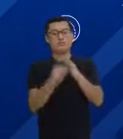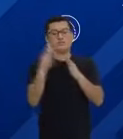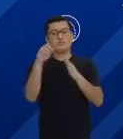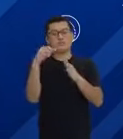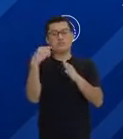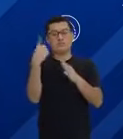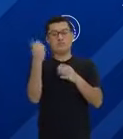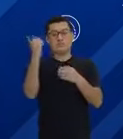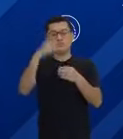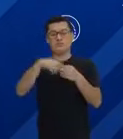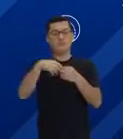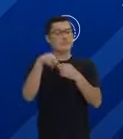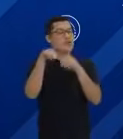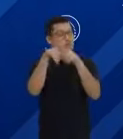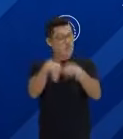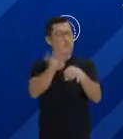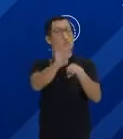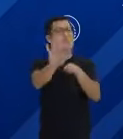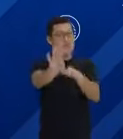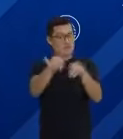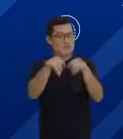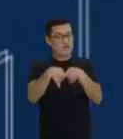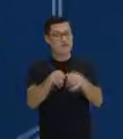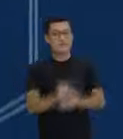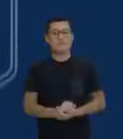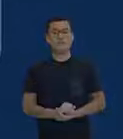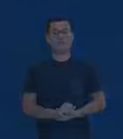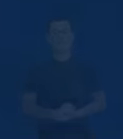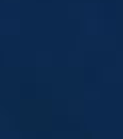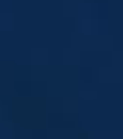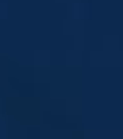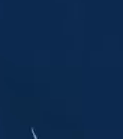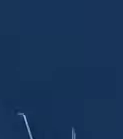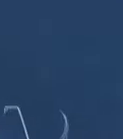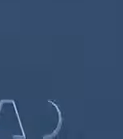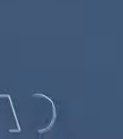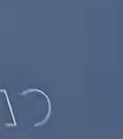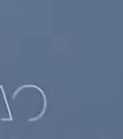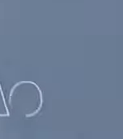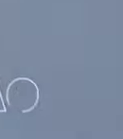intervalo comercial então não saia daí daqui a pouco eu te volto e